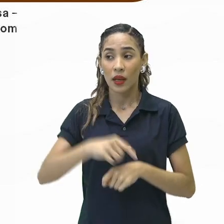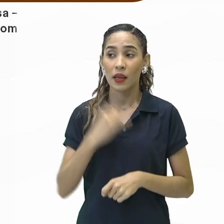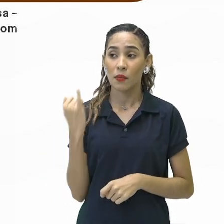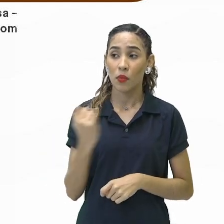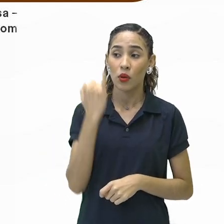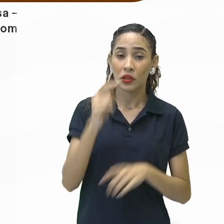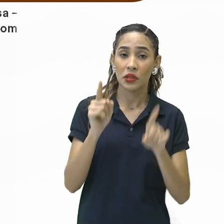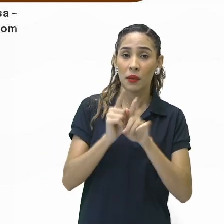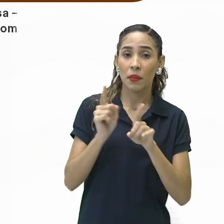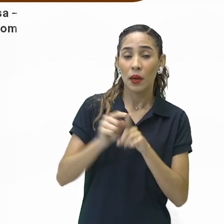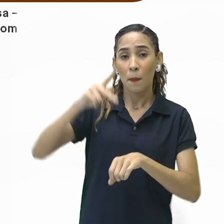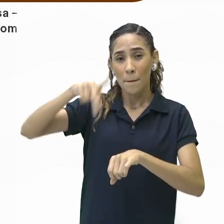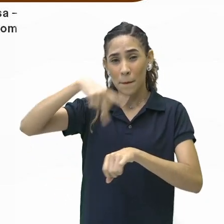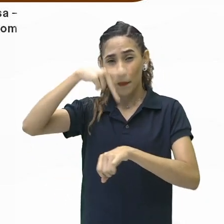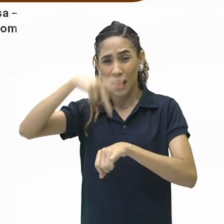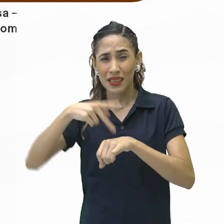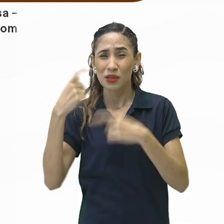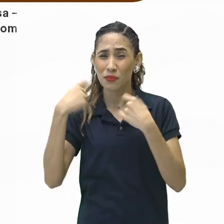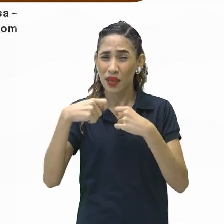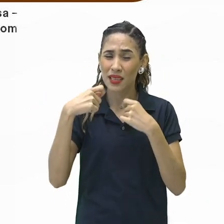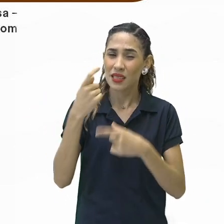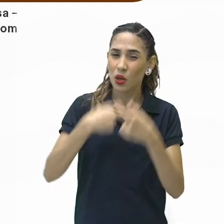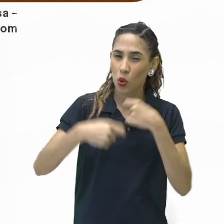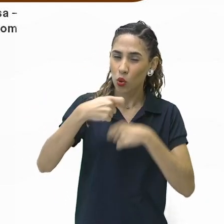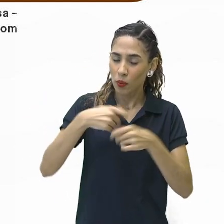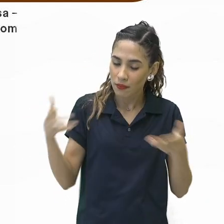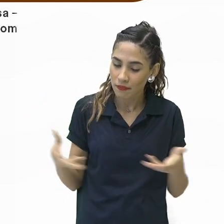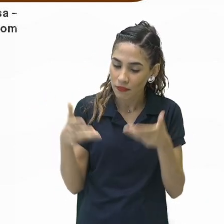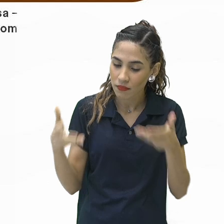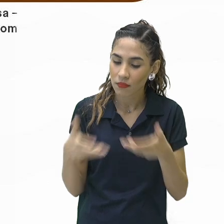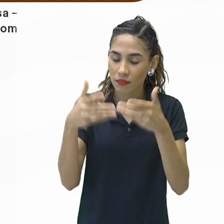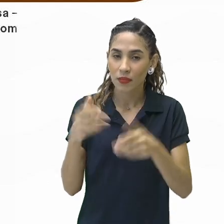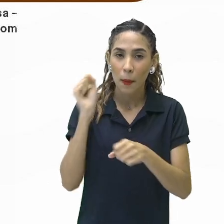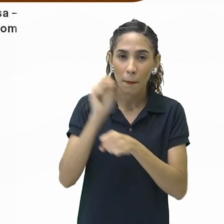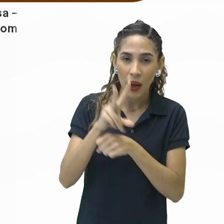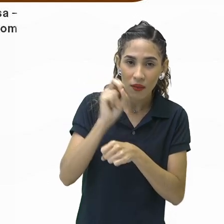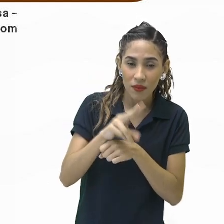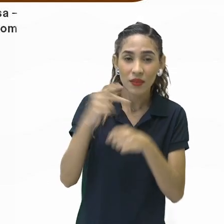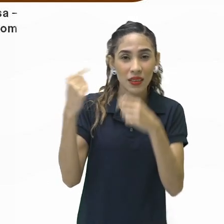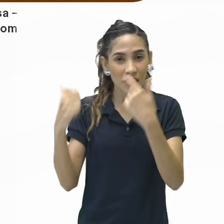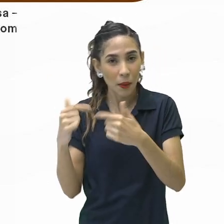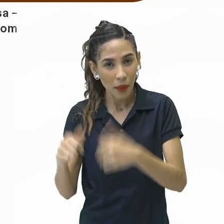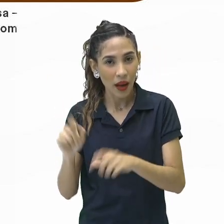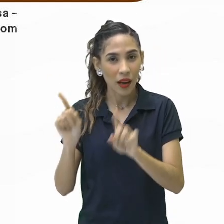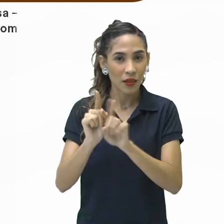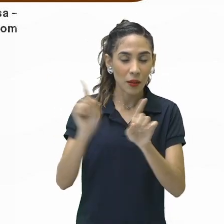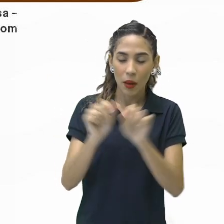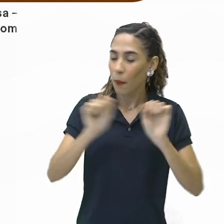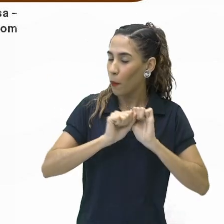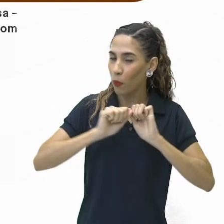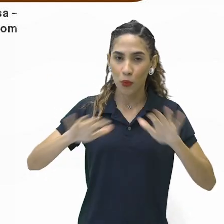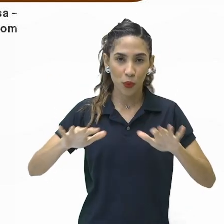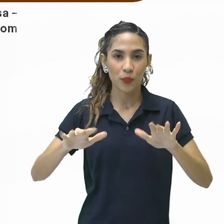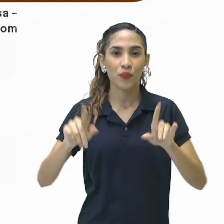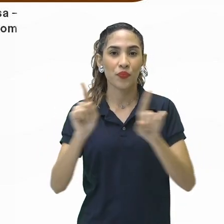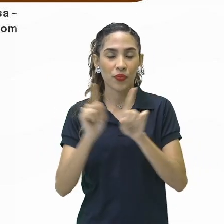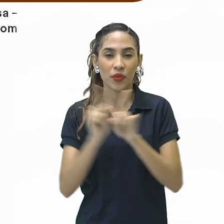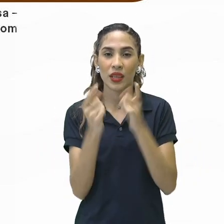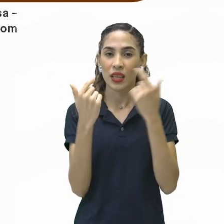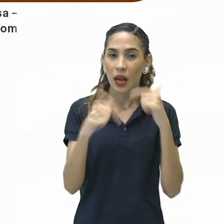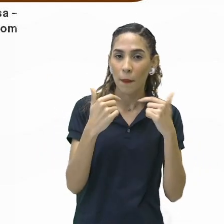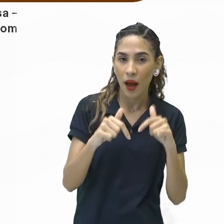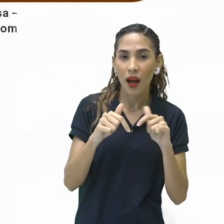país ele tem que ter uma matriz econômica que promova a questão do emprego, né, que promova a questão da expansão do trabalho,